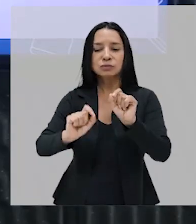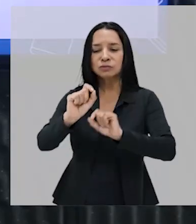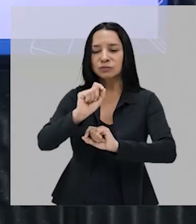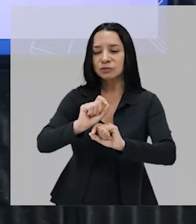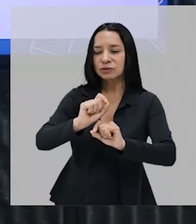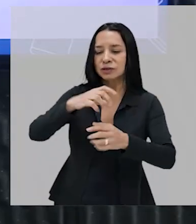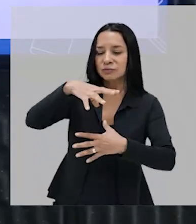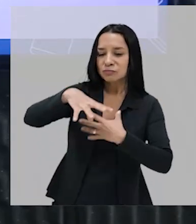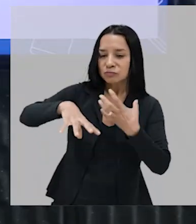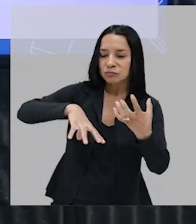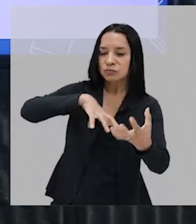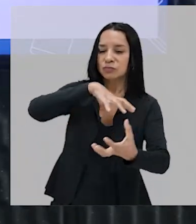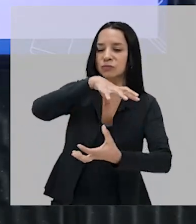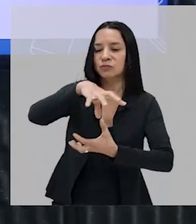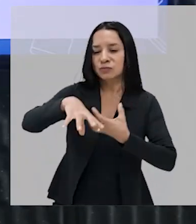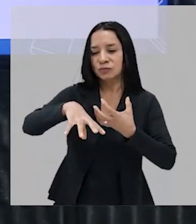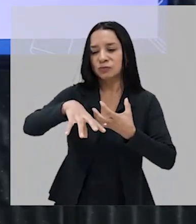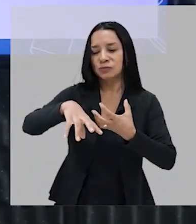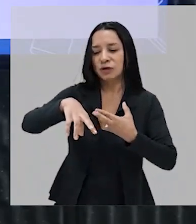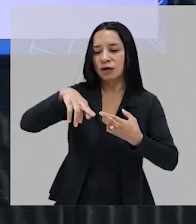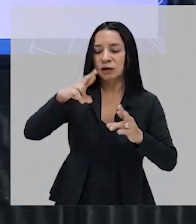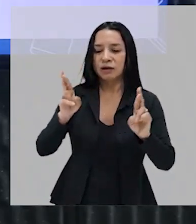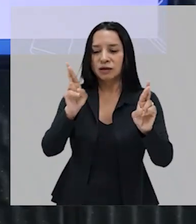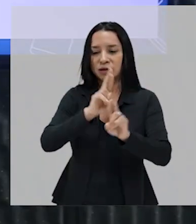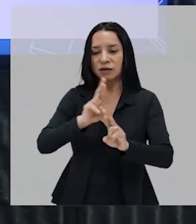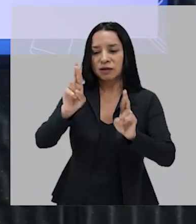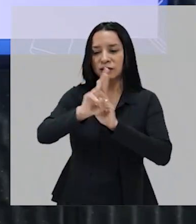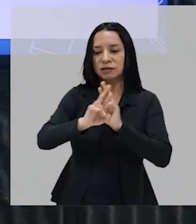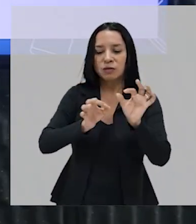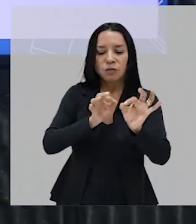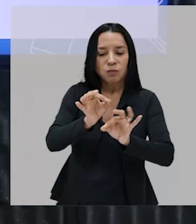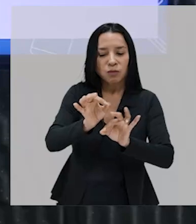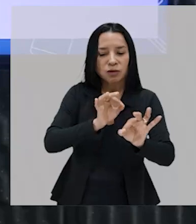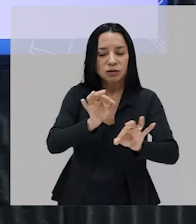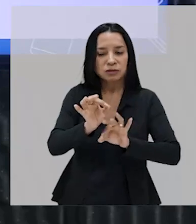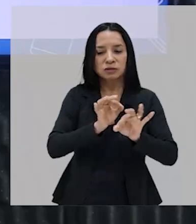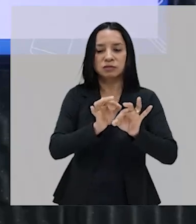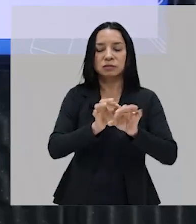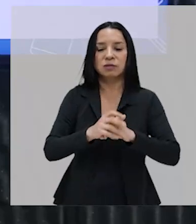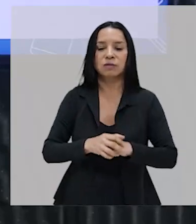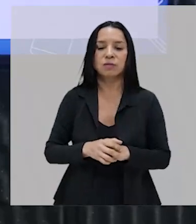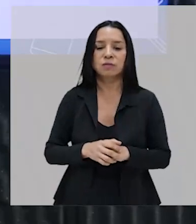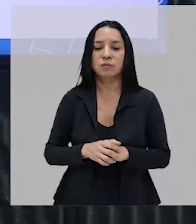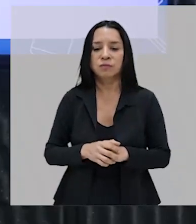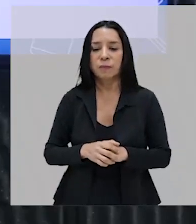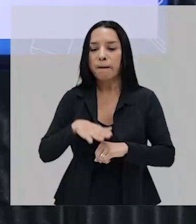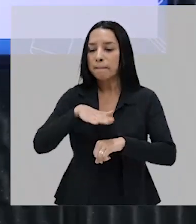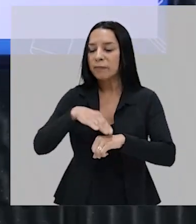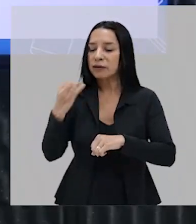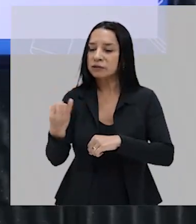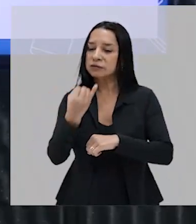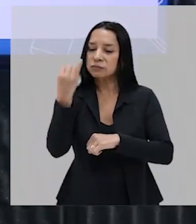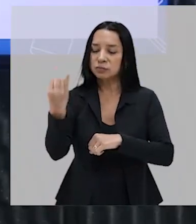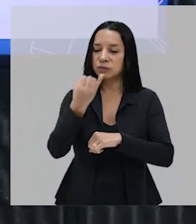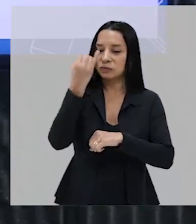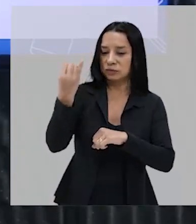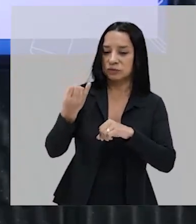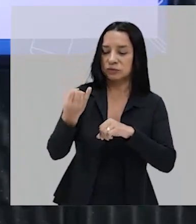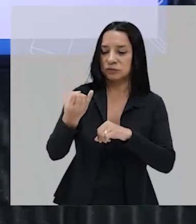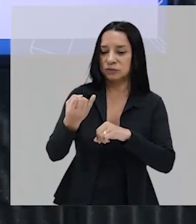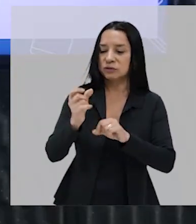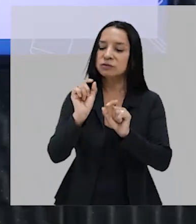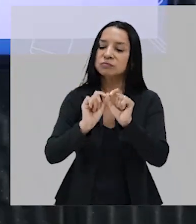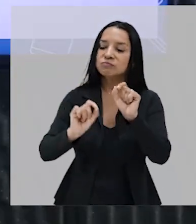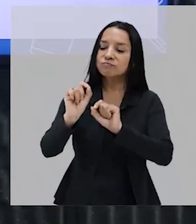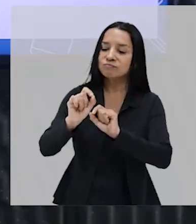o objetivo necessariamente, somente o mais importante, ou o mais latente, o mais destacado, o mais que